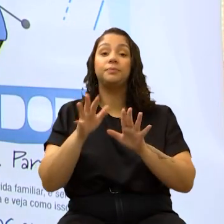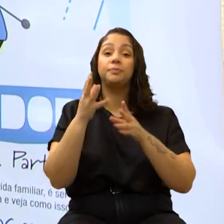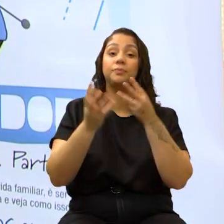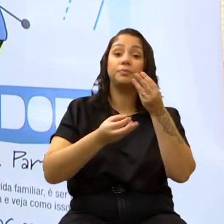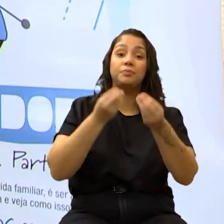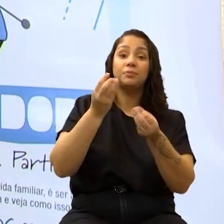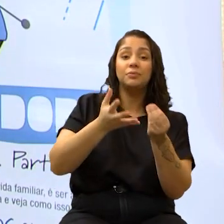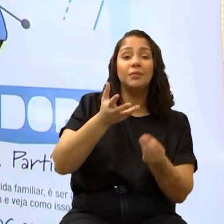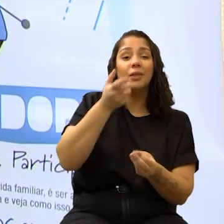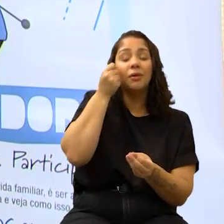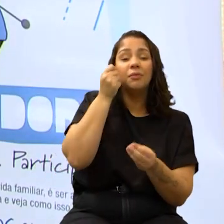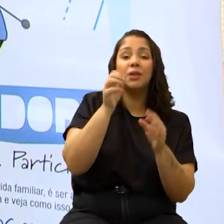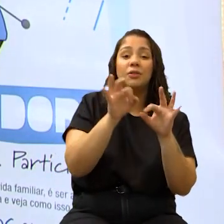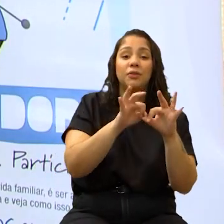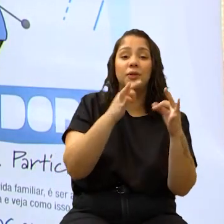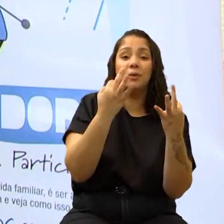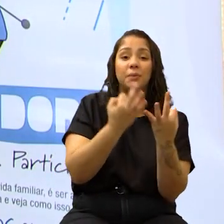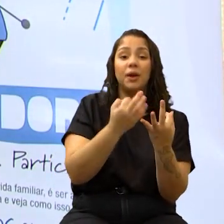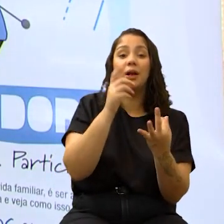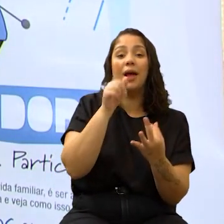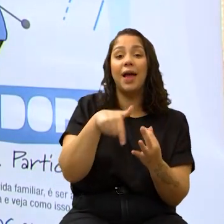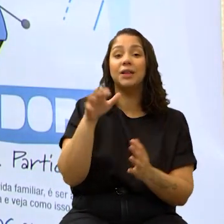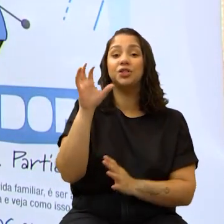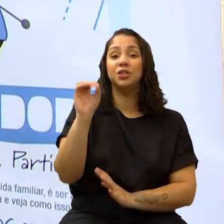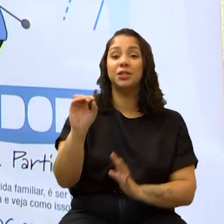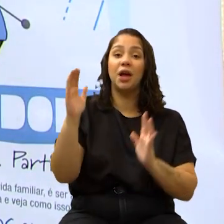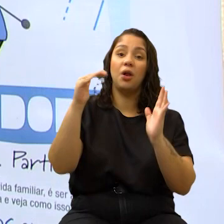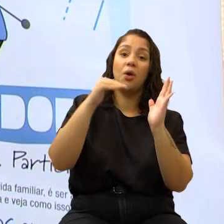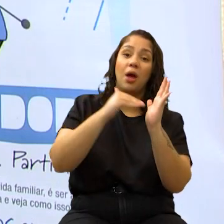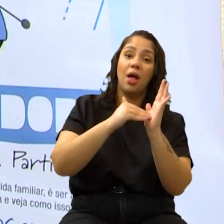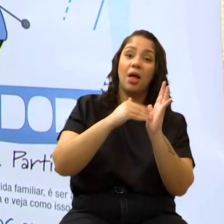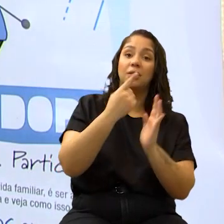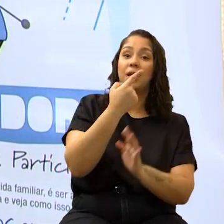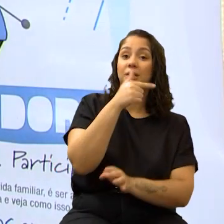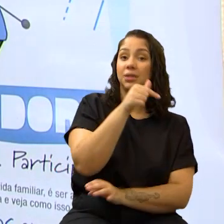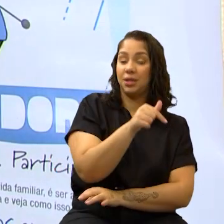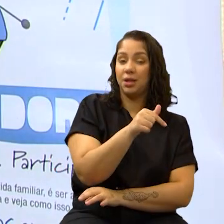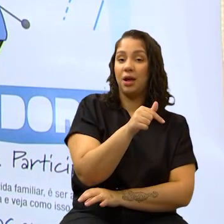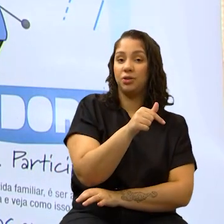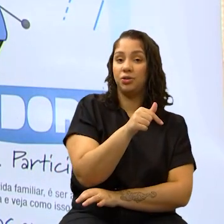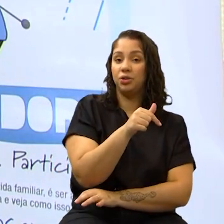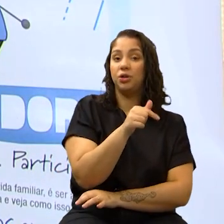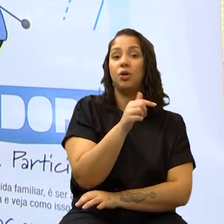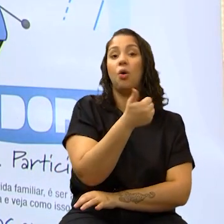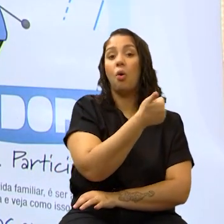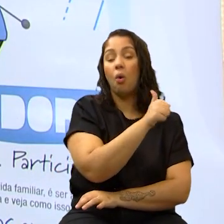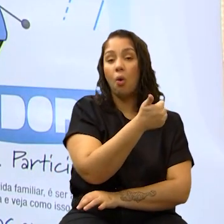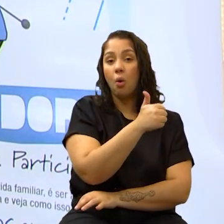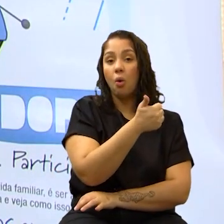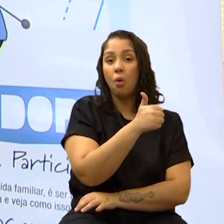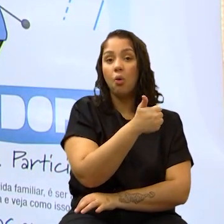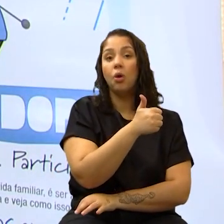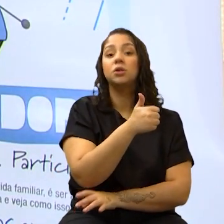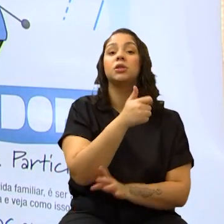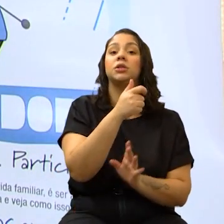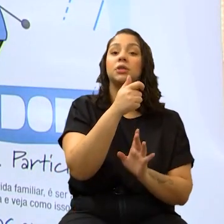a modalidade acolhimento familiar, ela é de 0 até 17 anos, 11 meses